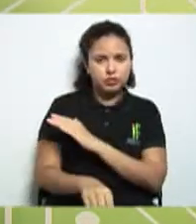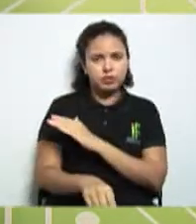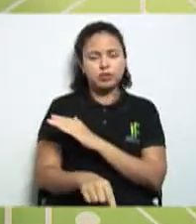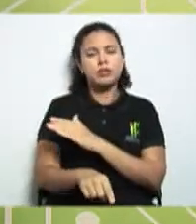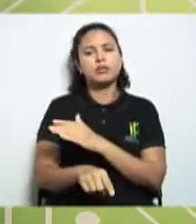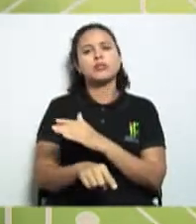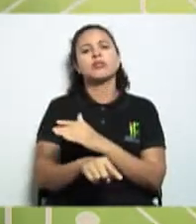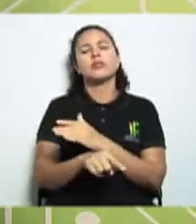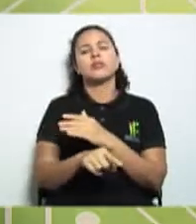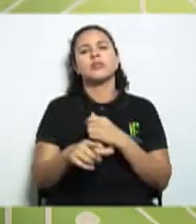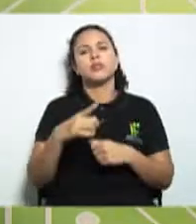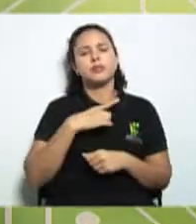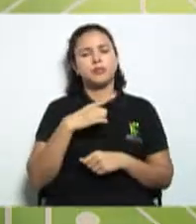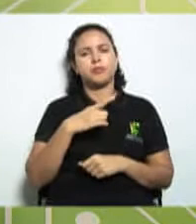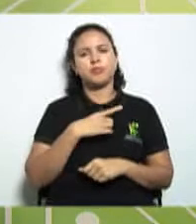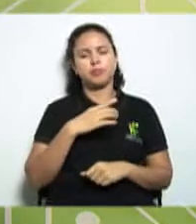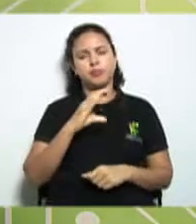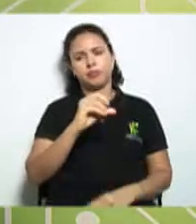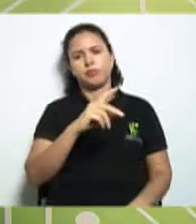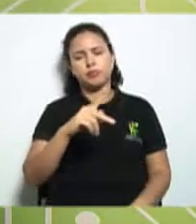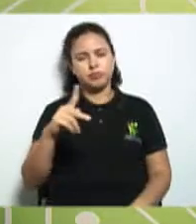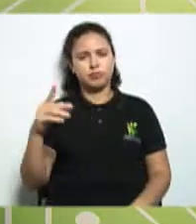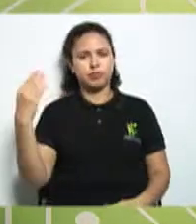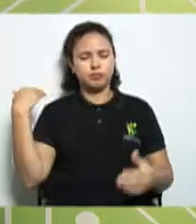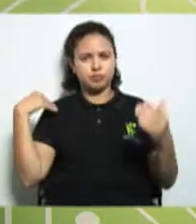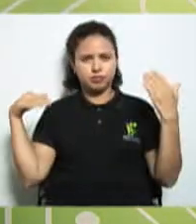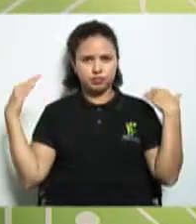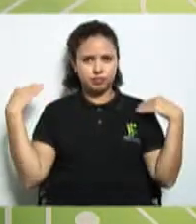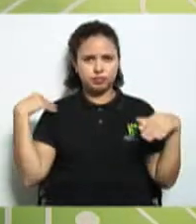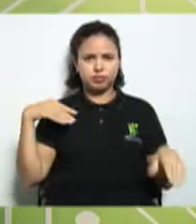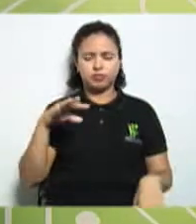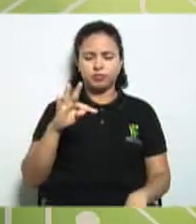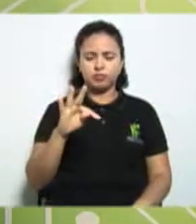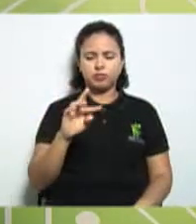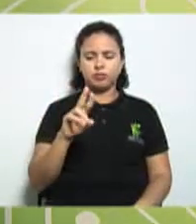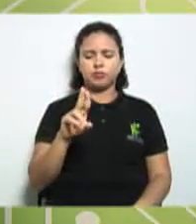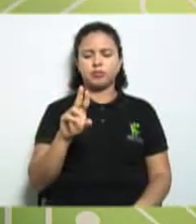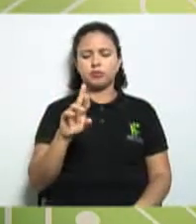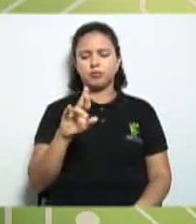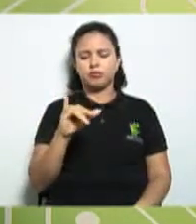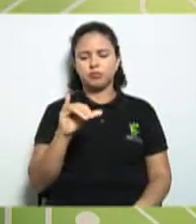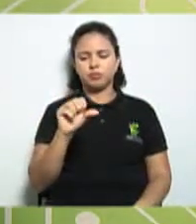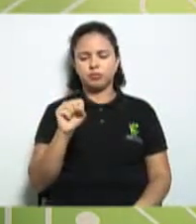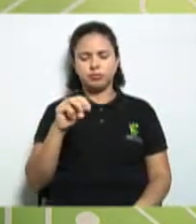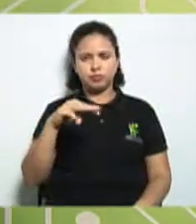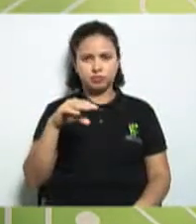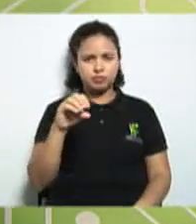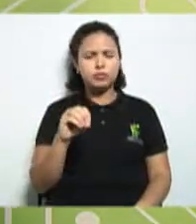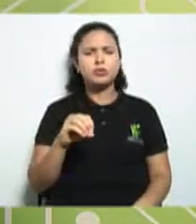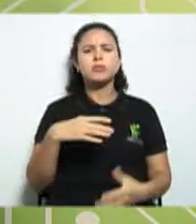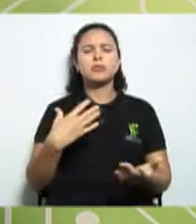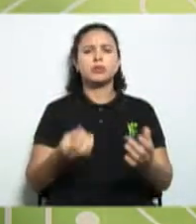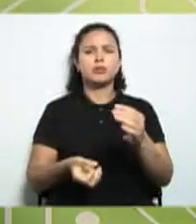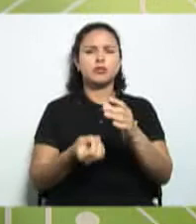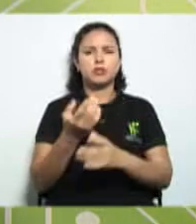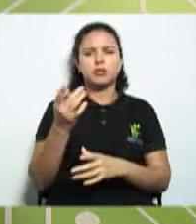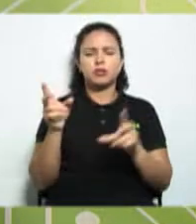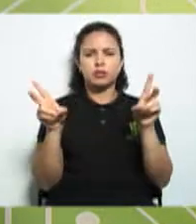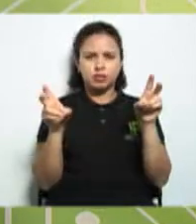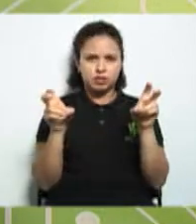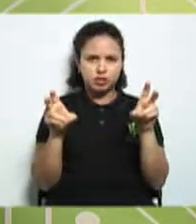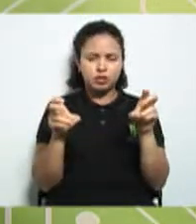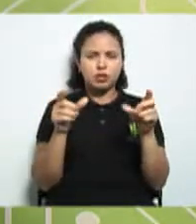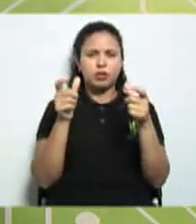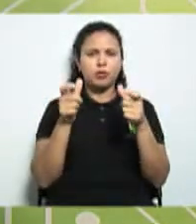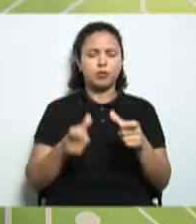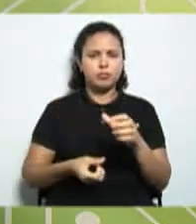uma cooperativa de lazer e turismo, e aí como é que vai surgir o tema, né? De onde é que eu vou procurar, onde que vai vir meu